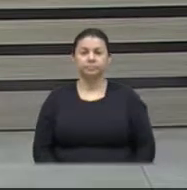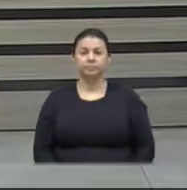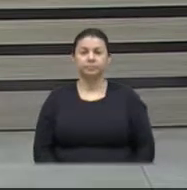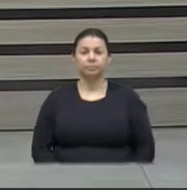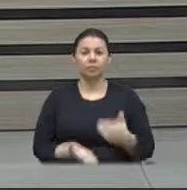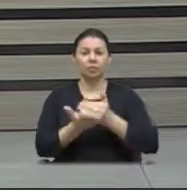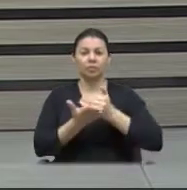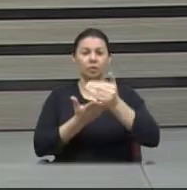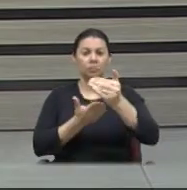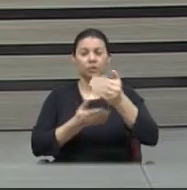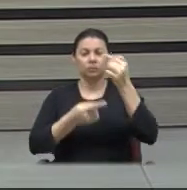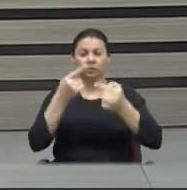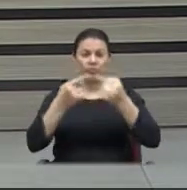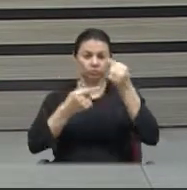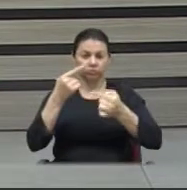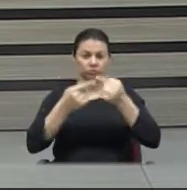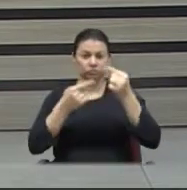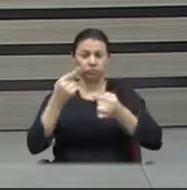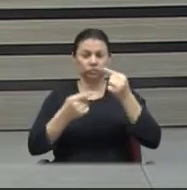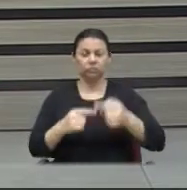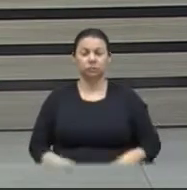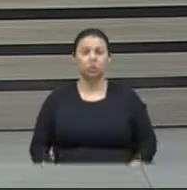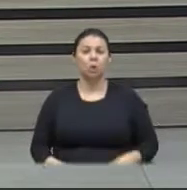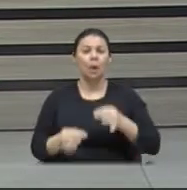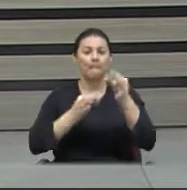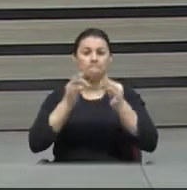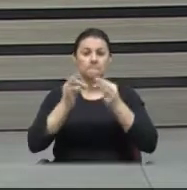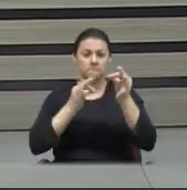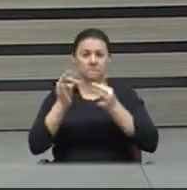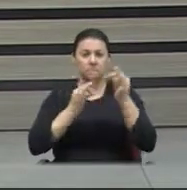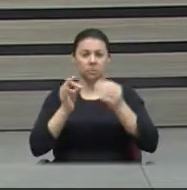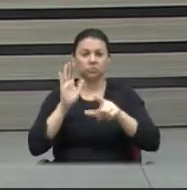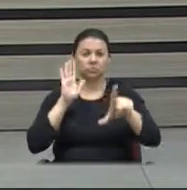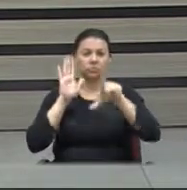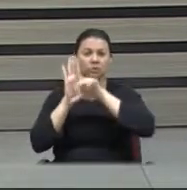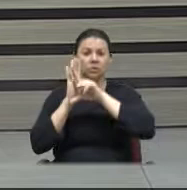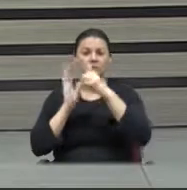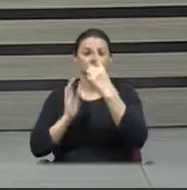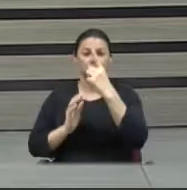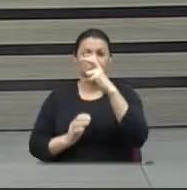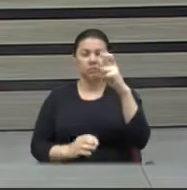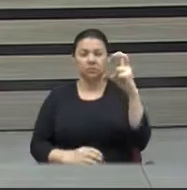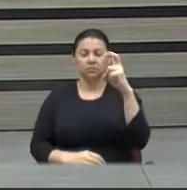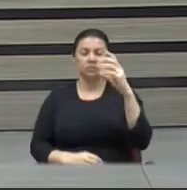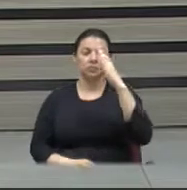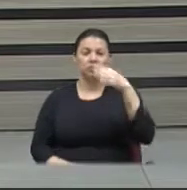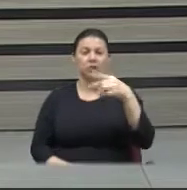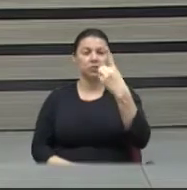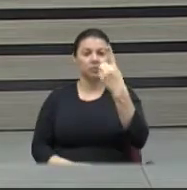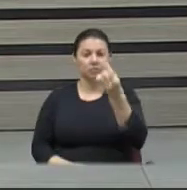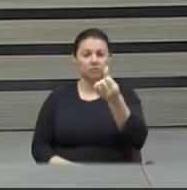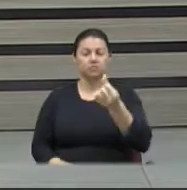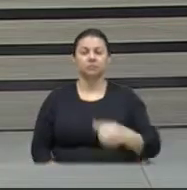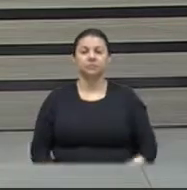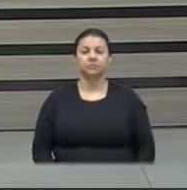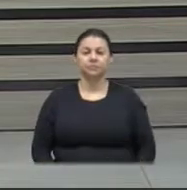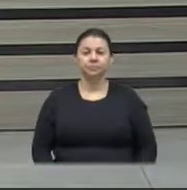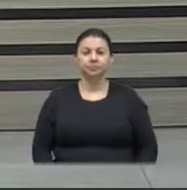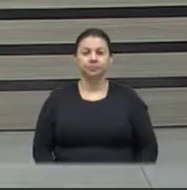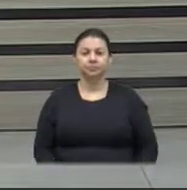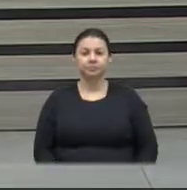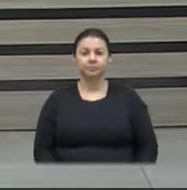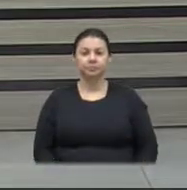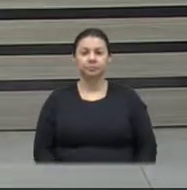tem um redação final projeto de lei 155 para 2016 de autoria do vereador nilton césar dos